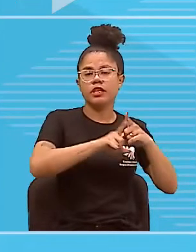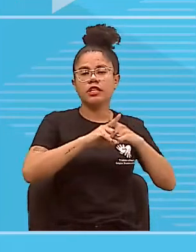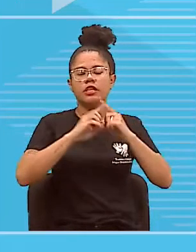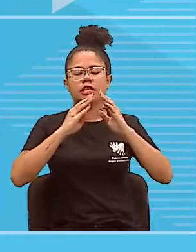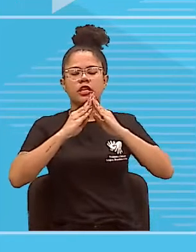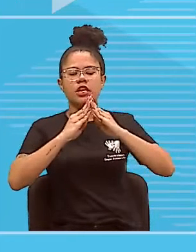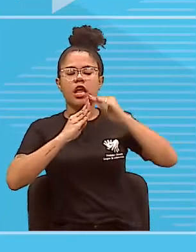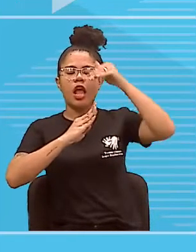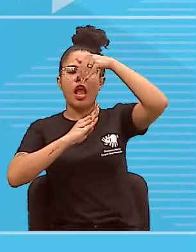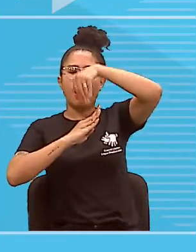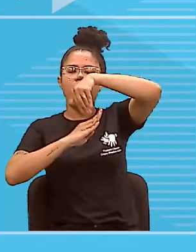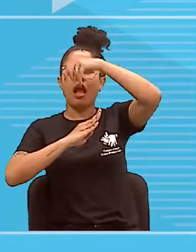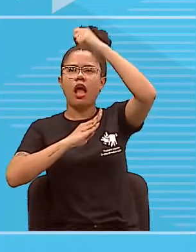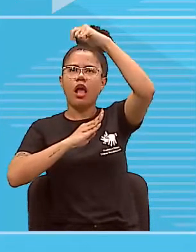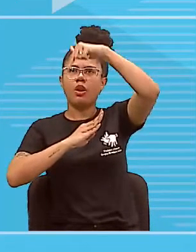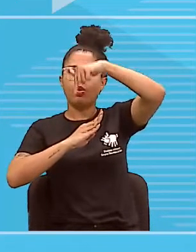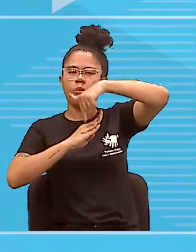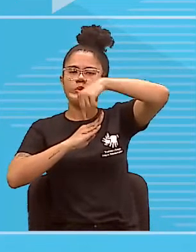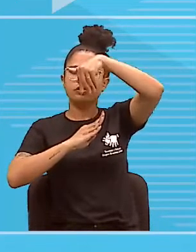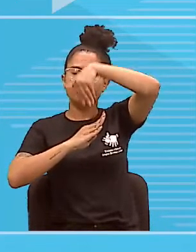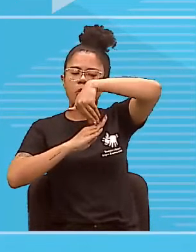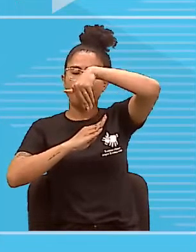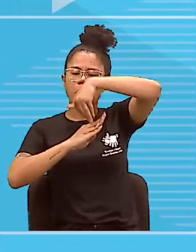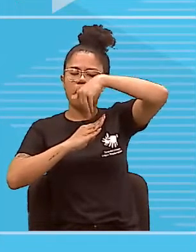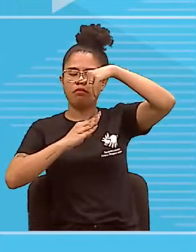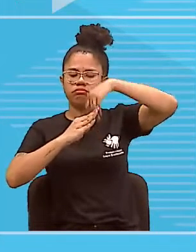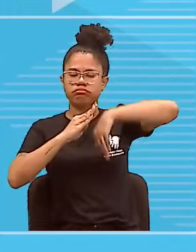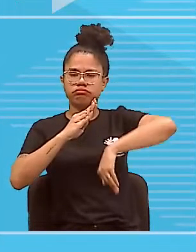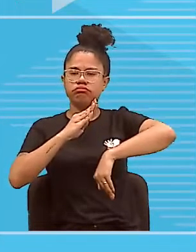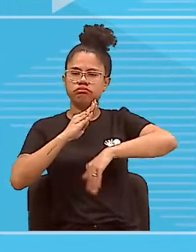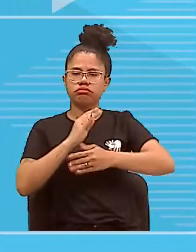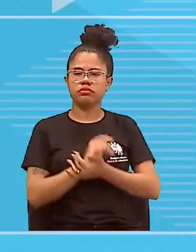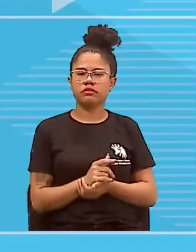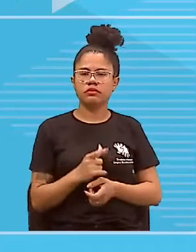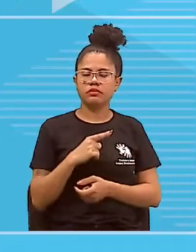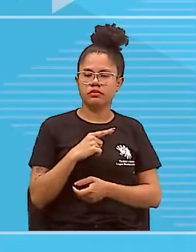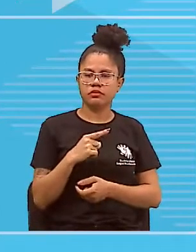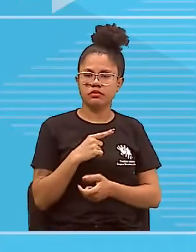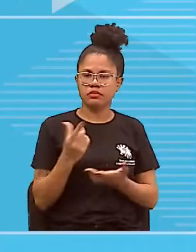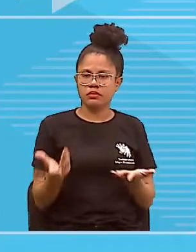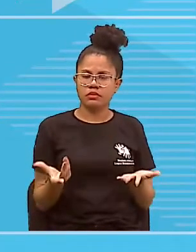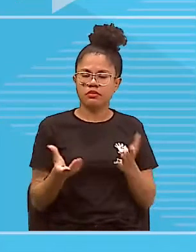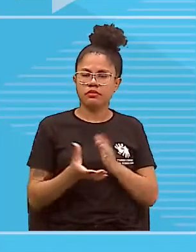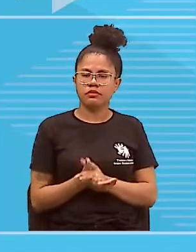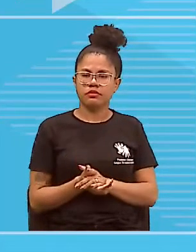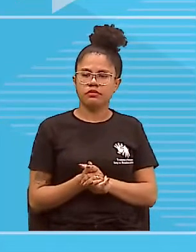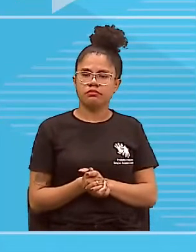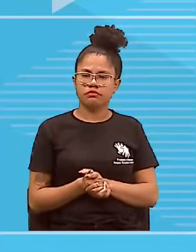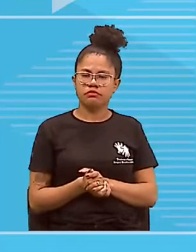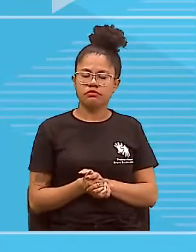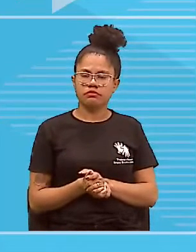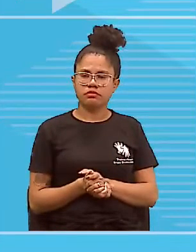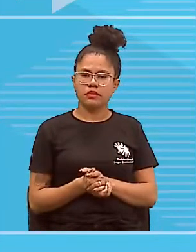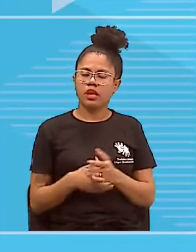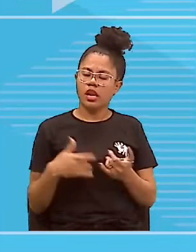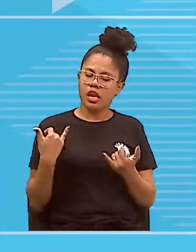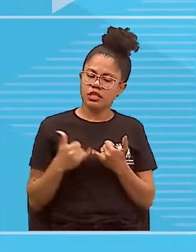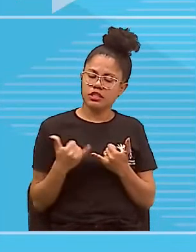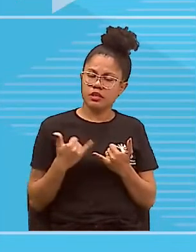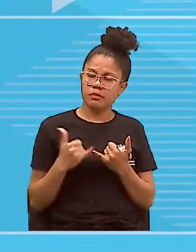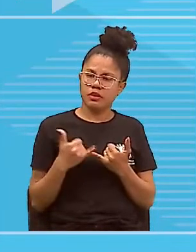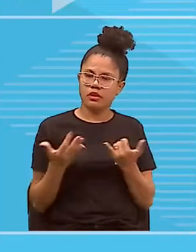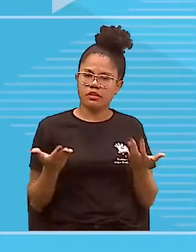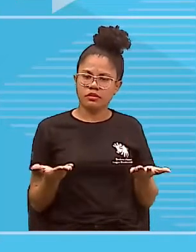passa também então som e Luz vão ter o mesmo comportamento os dois também devem ser